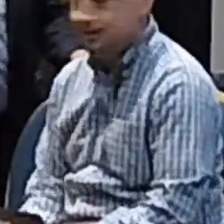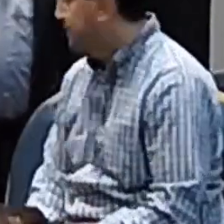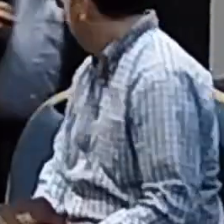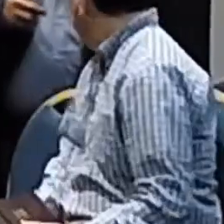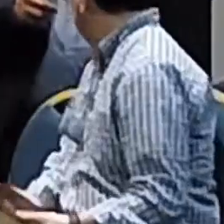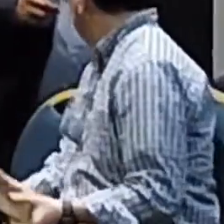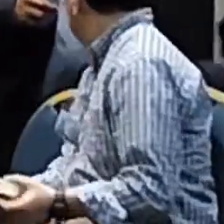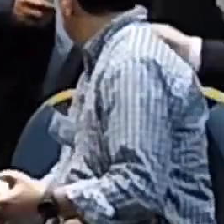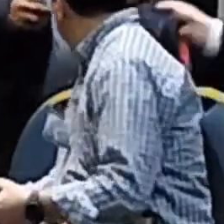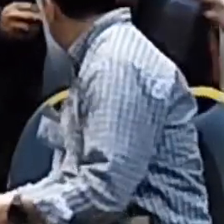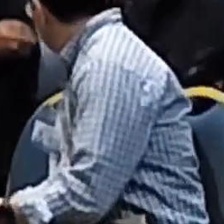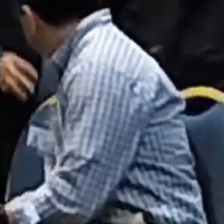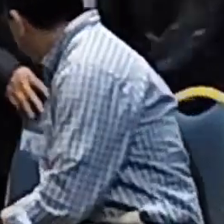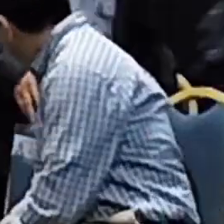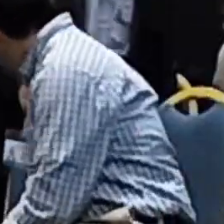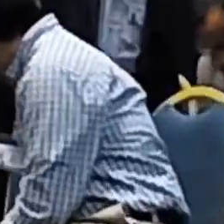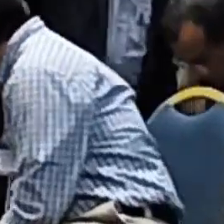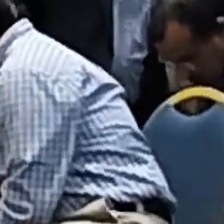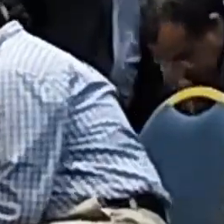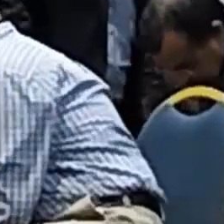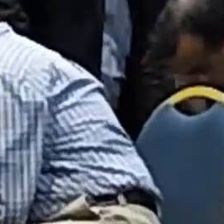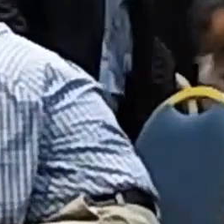Children singing the praise.